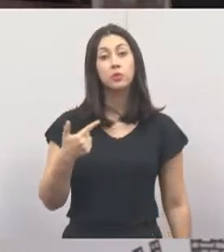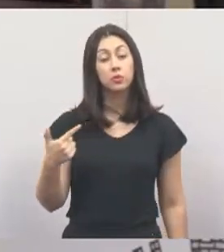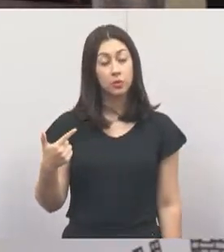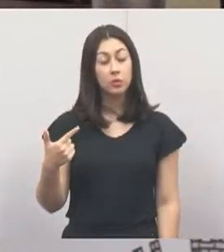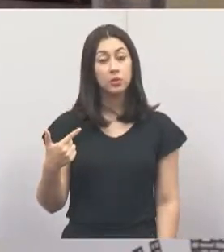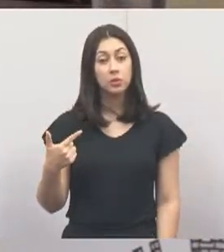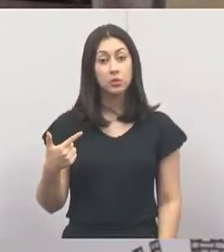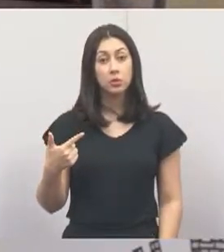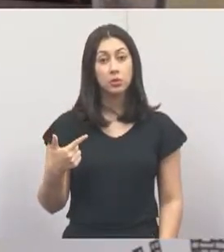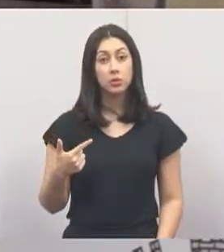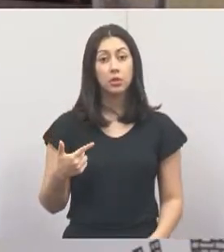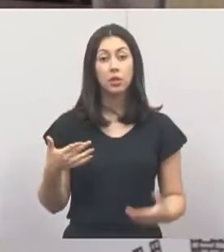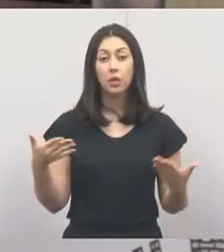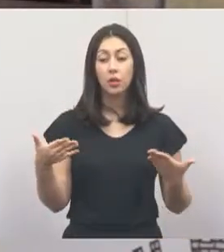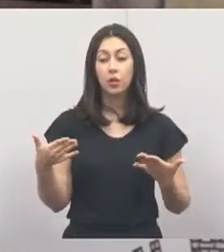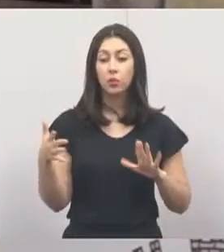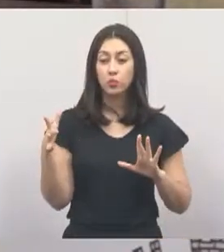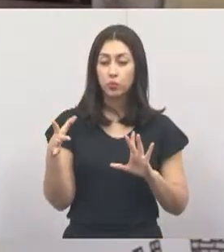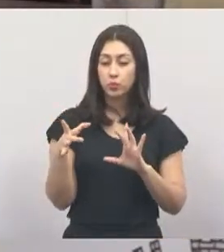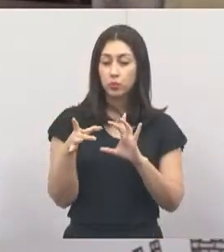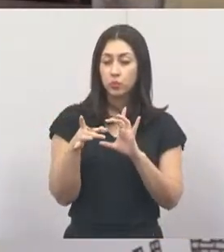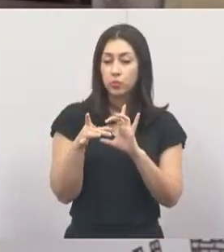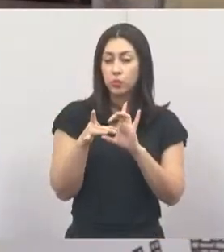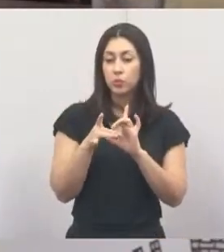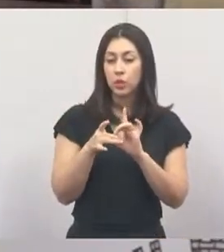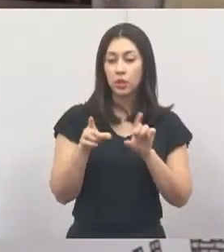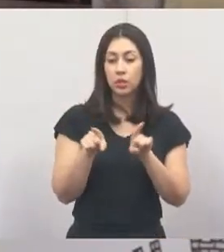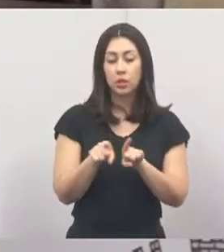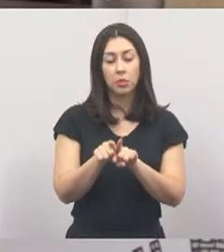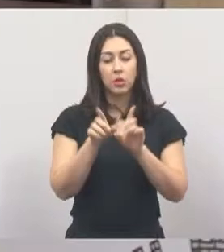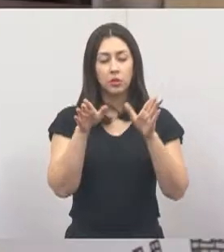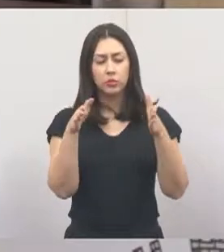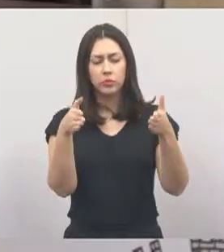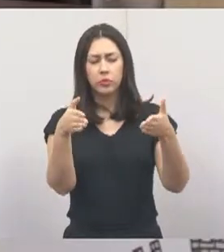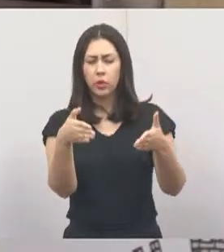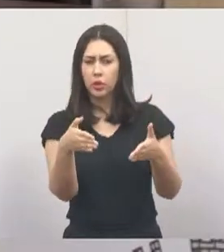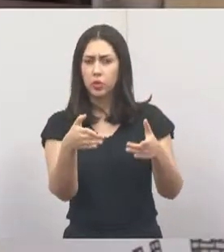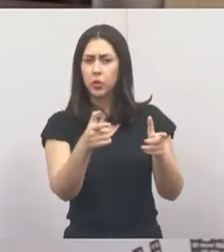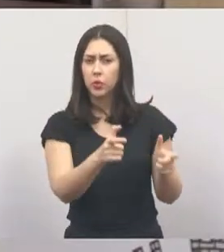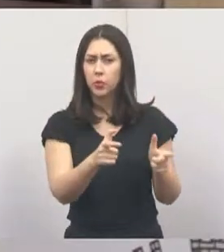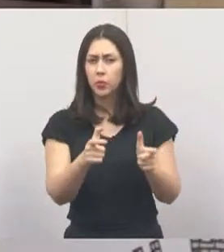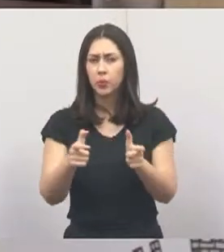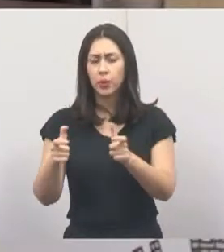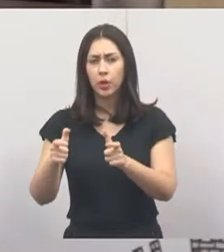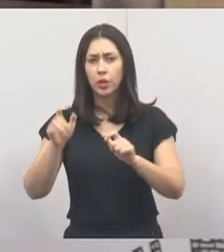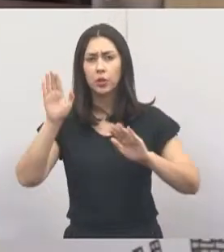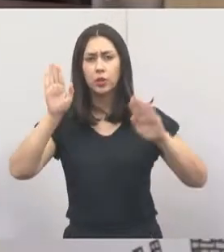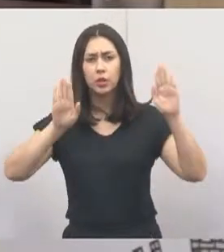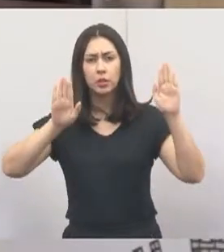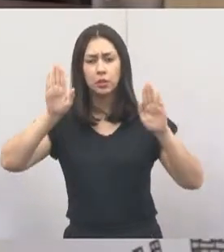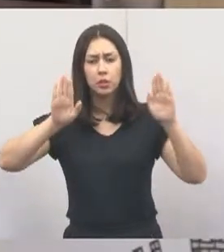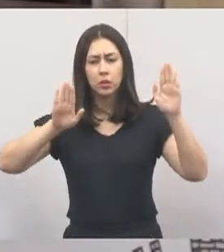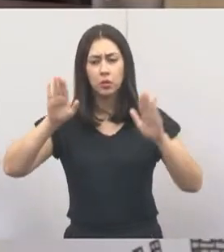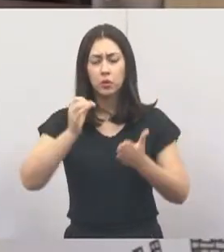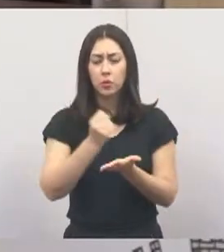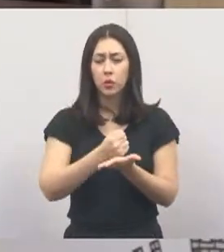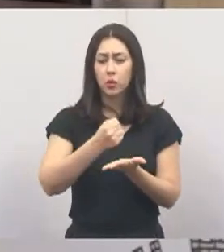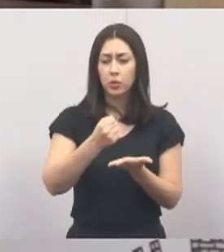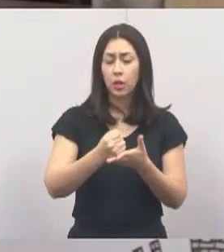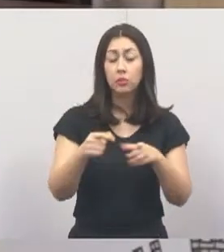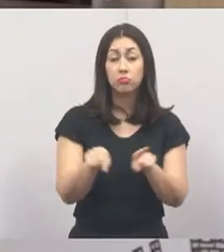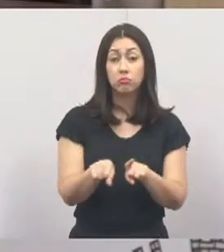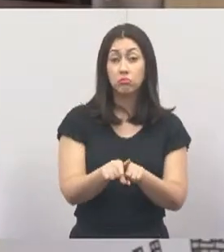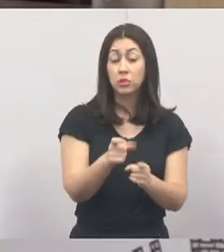para estabelecer a conexão e centralização das áreas de licitações e contratos e compras